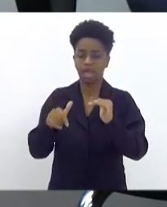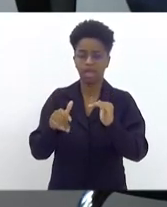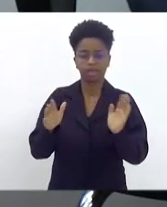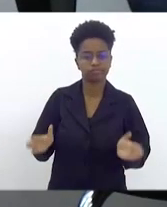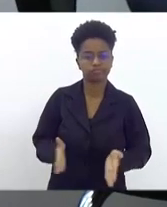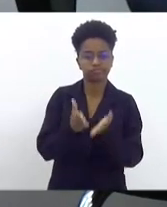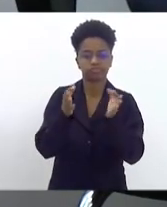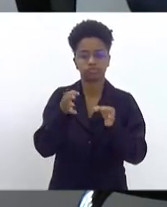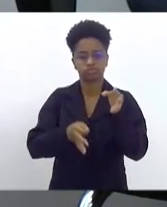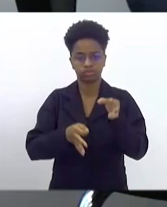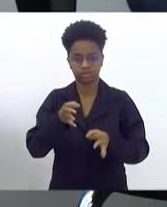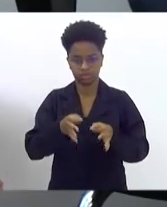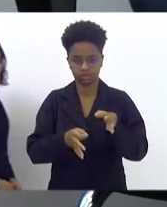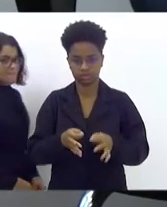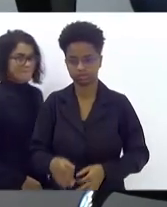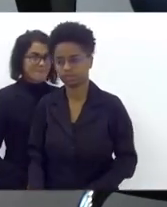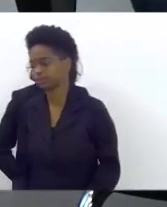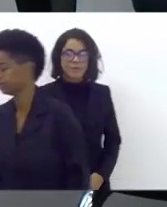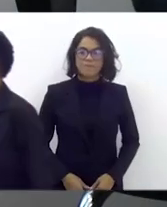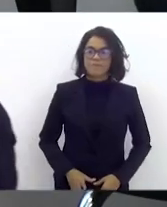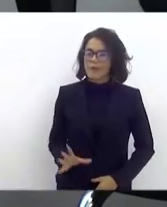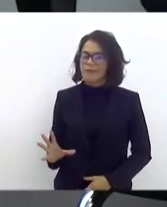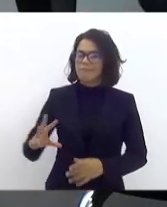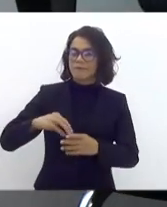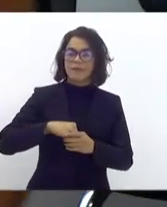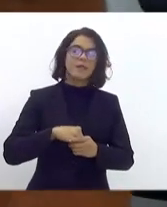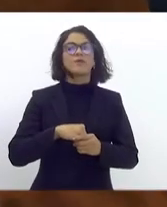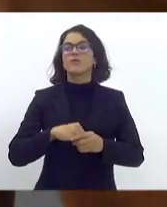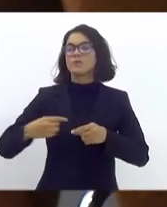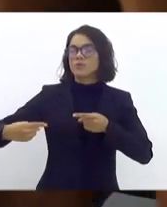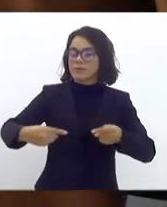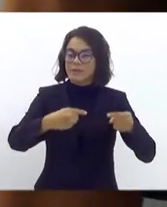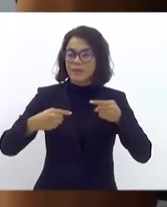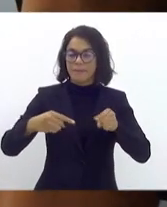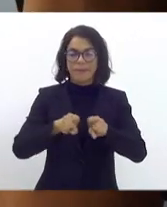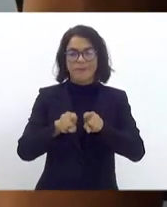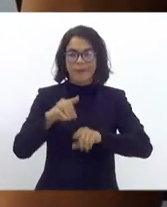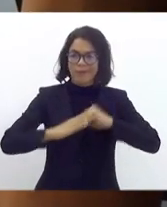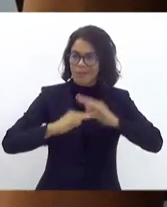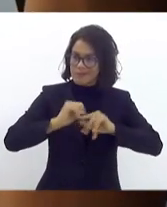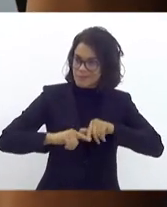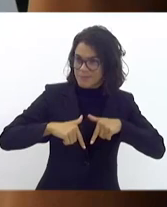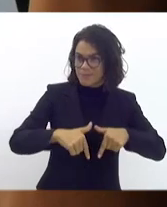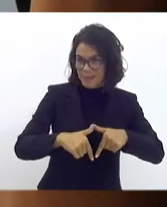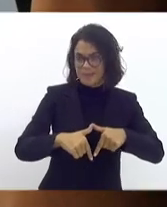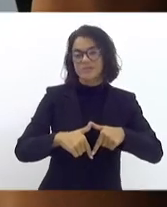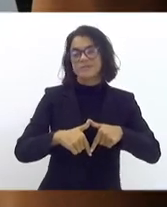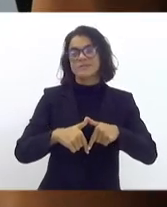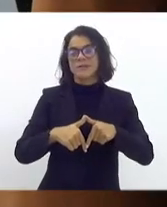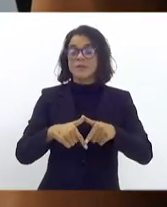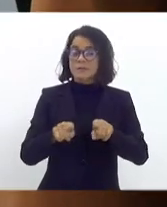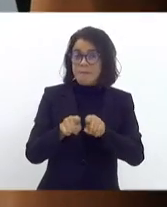a justiça dentro do debate e dentro das práticas que envolve a produção